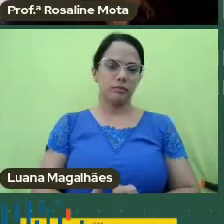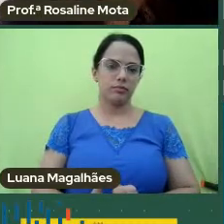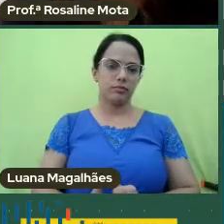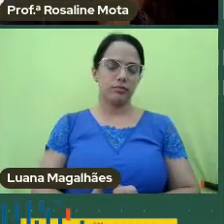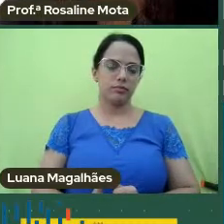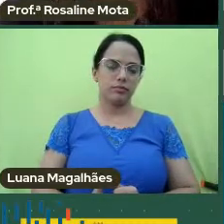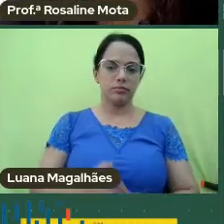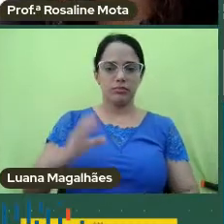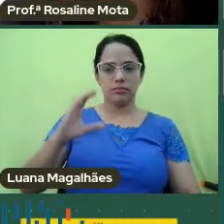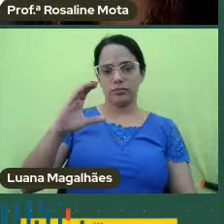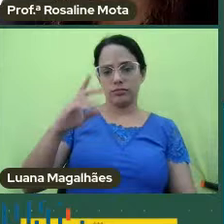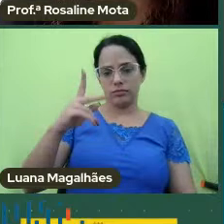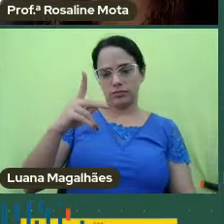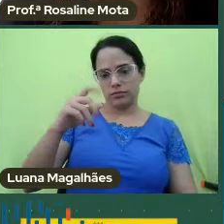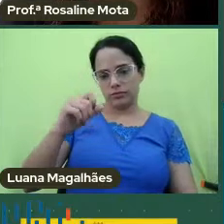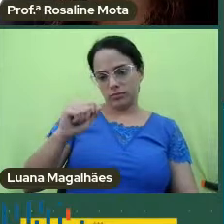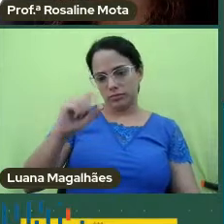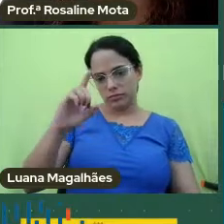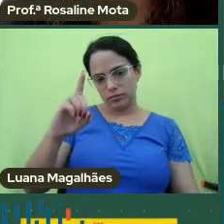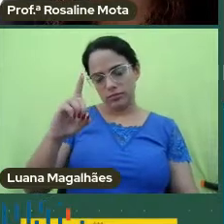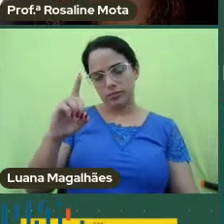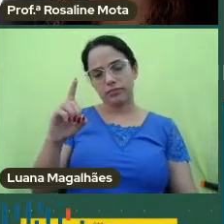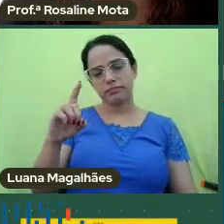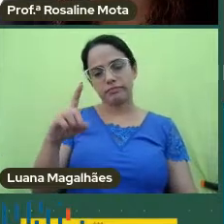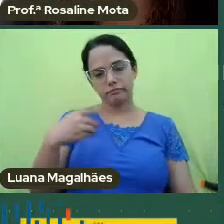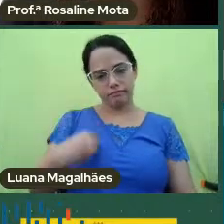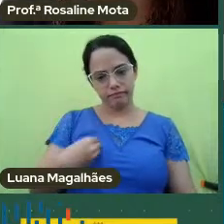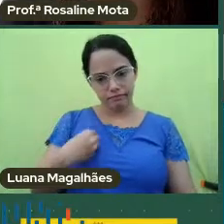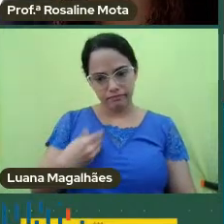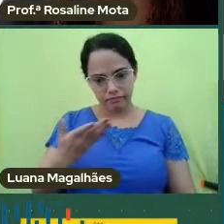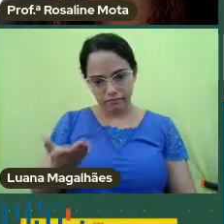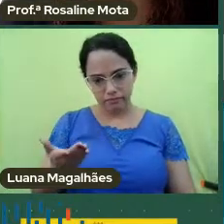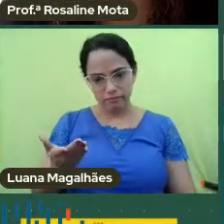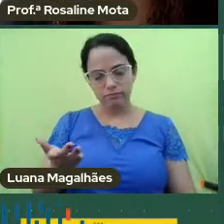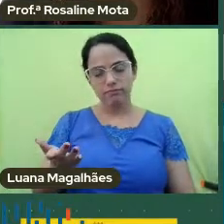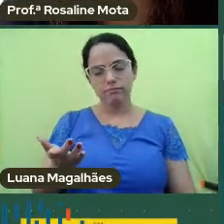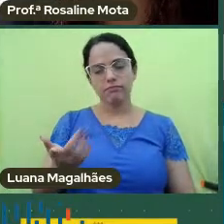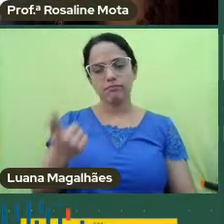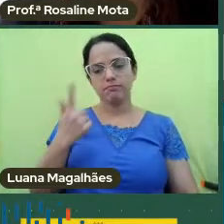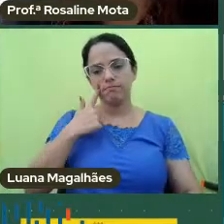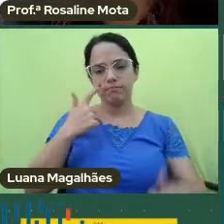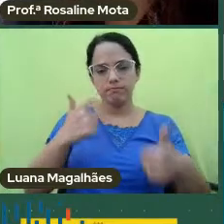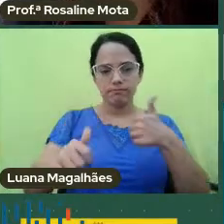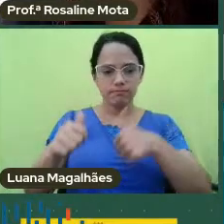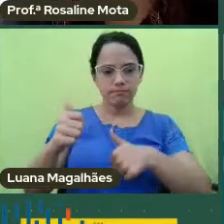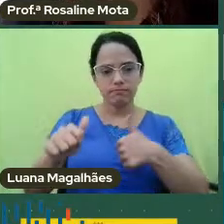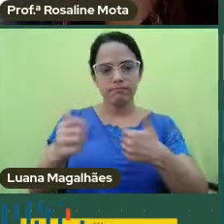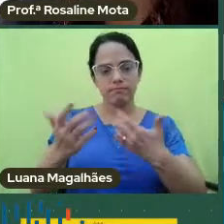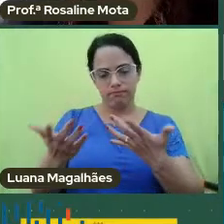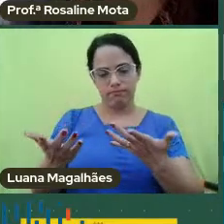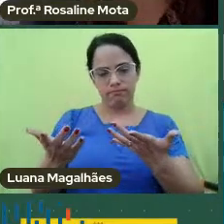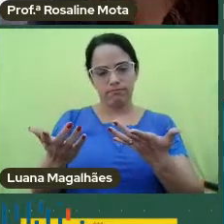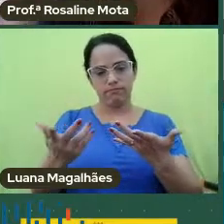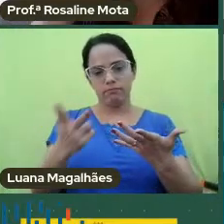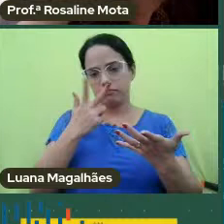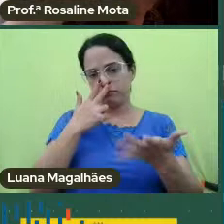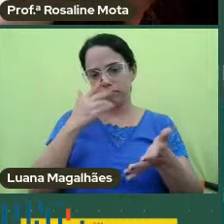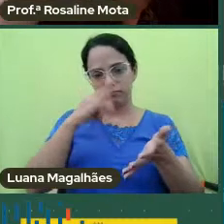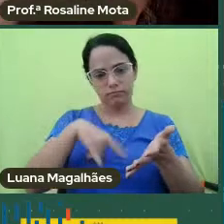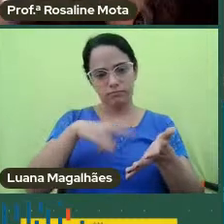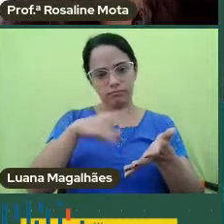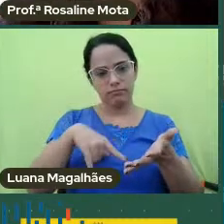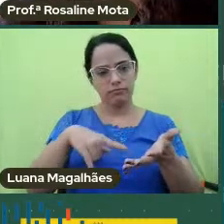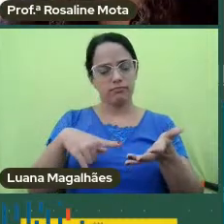a CEPAD, estando responsável por essa avaliação aí desses documentos,